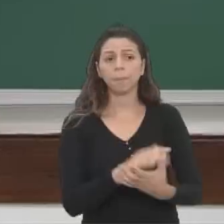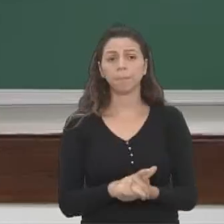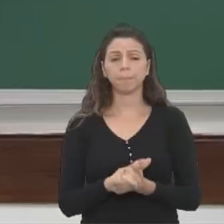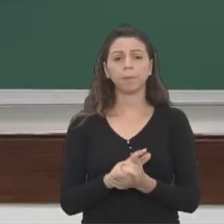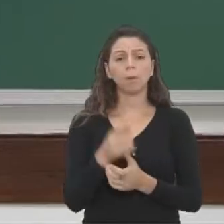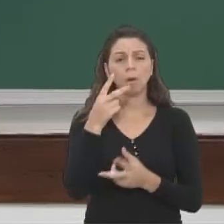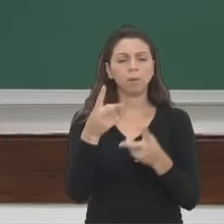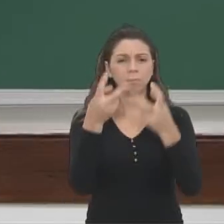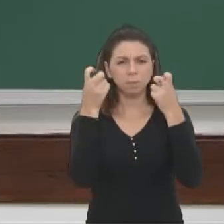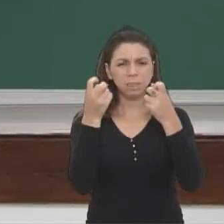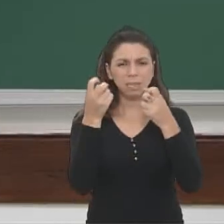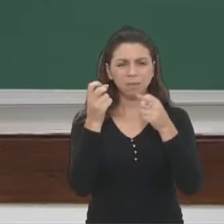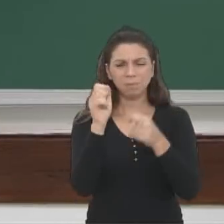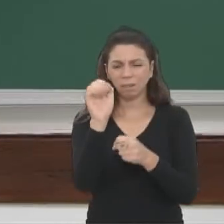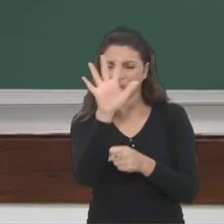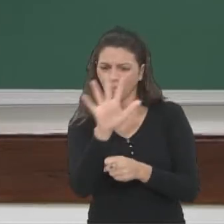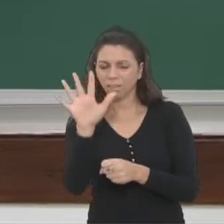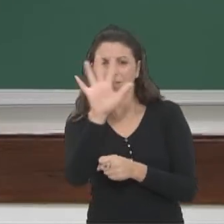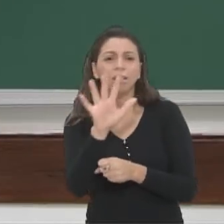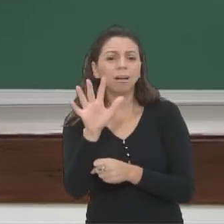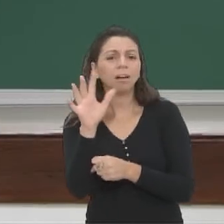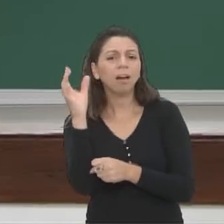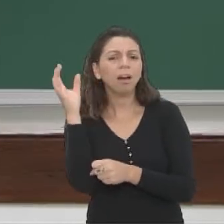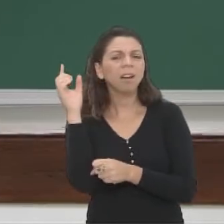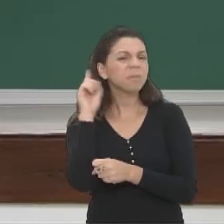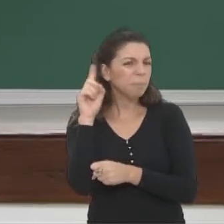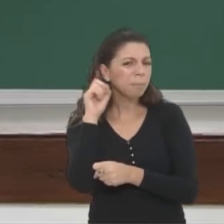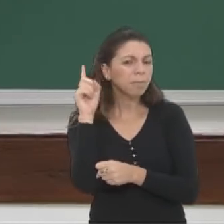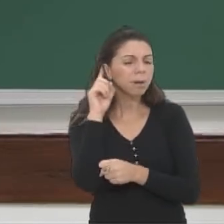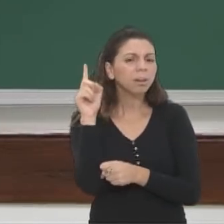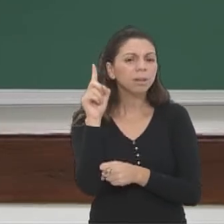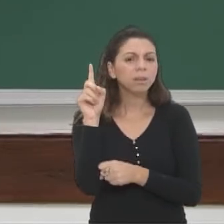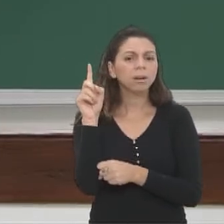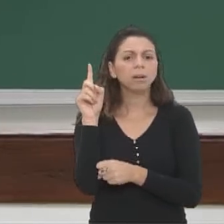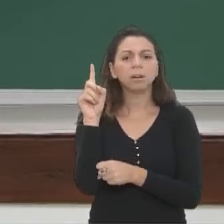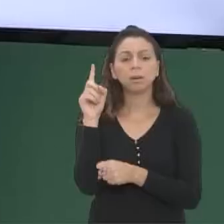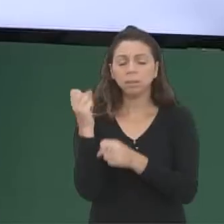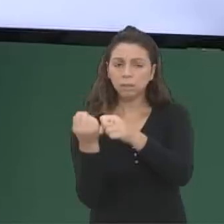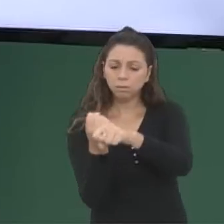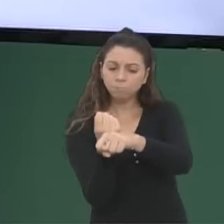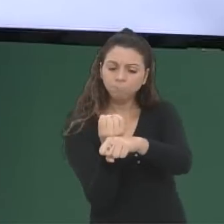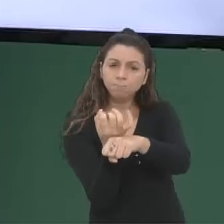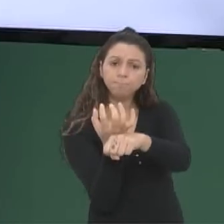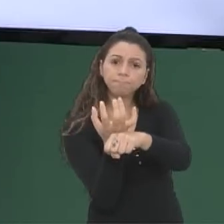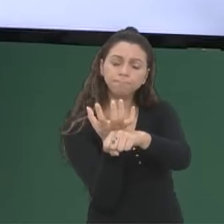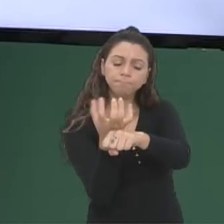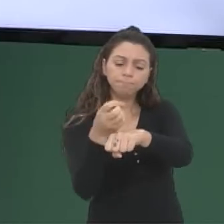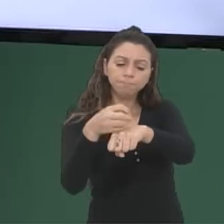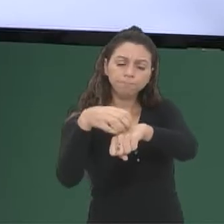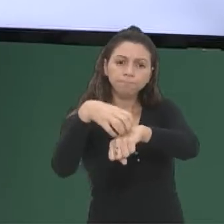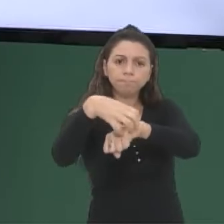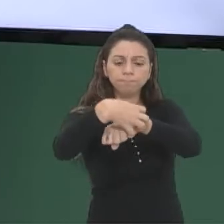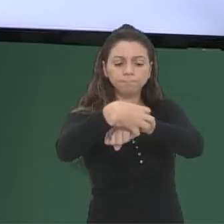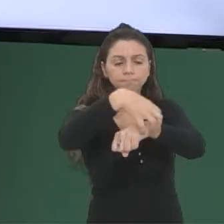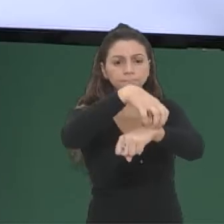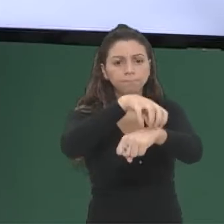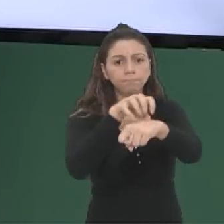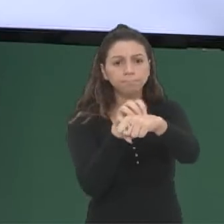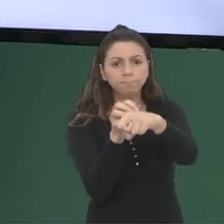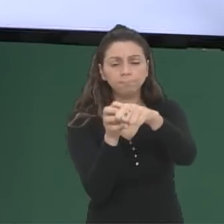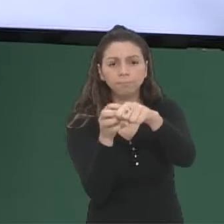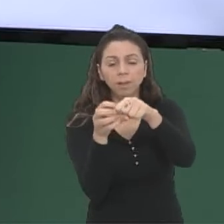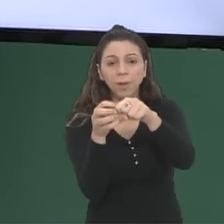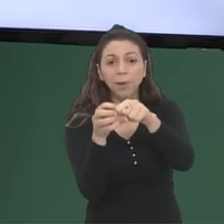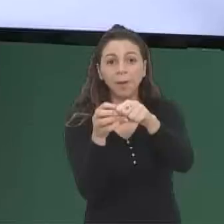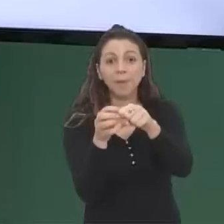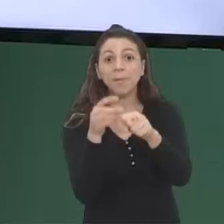assim, brancas, são os líquens. Quando eles crescem sobre essa rocha, eles secretam, eu vou contar esse segredo para vocês, só